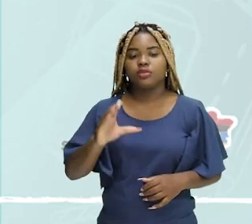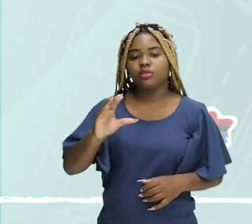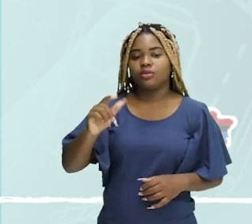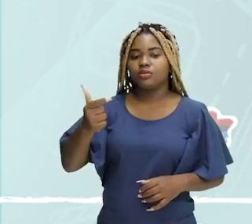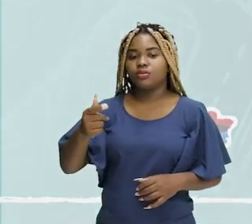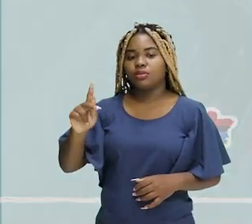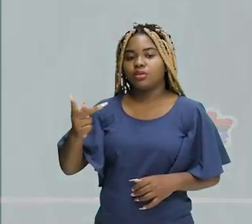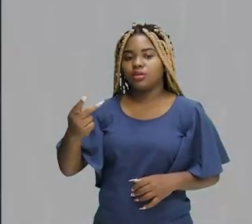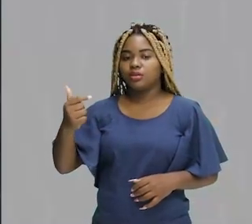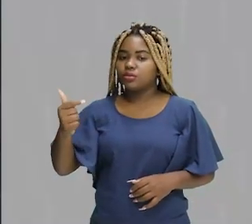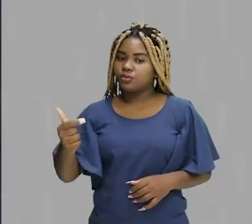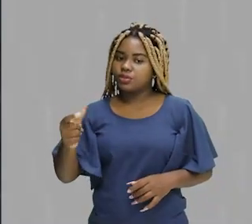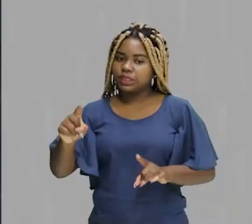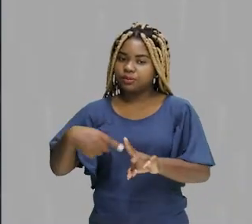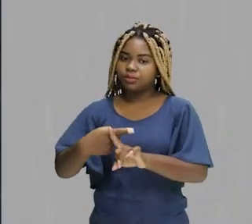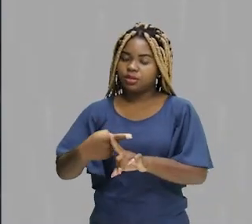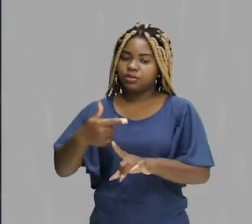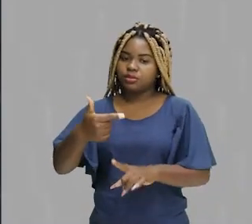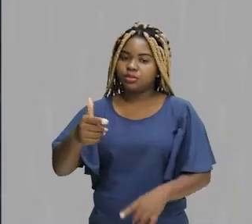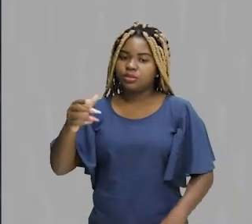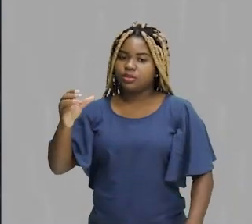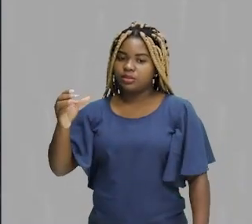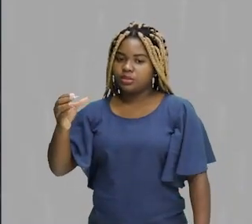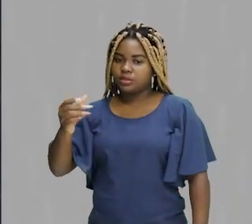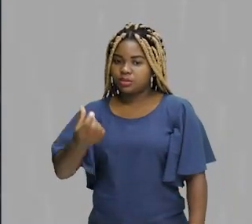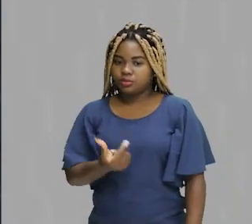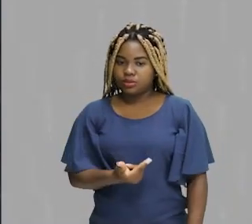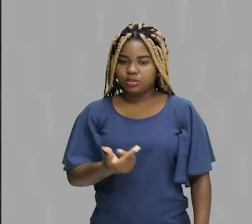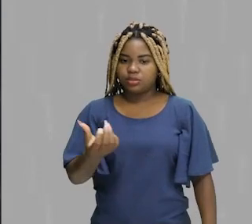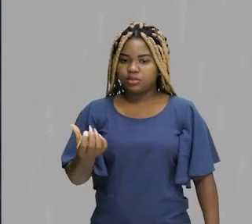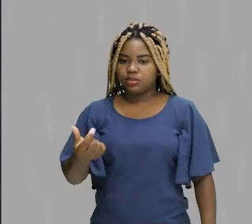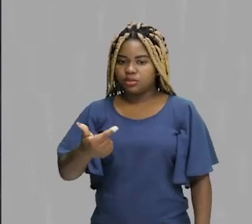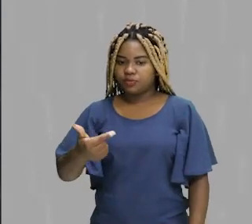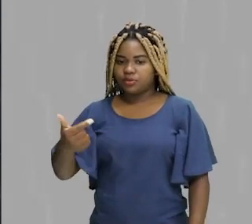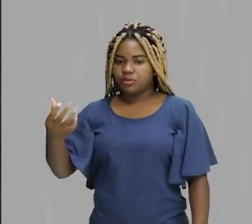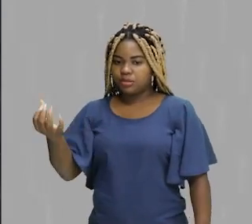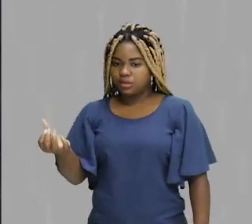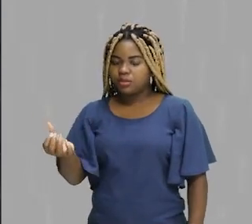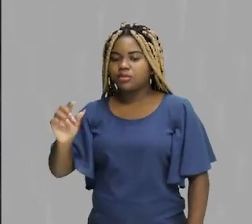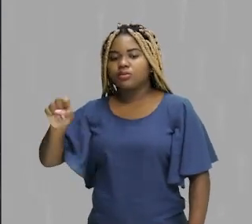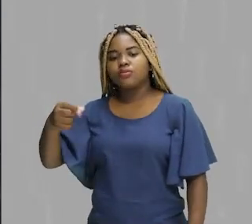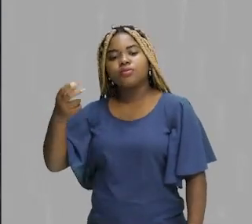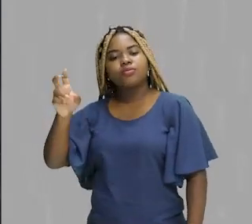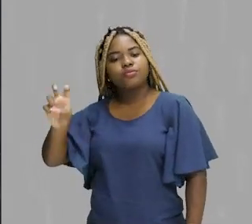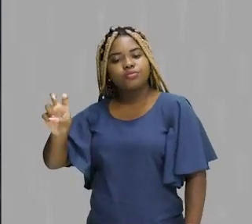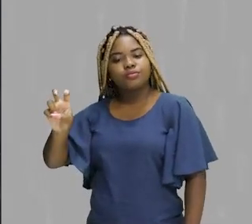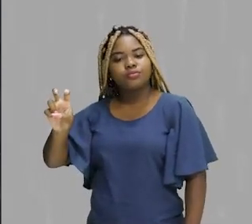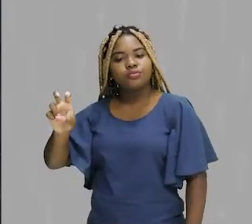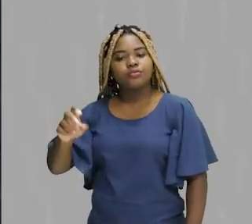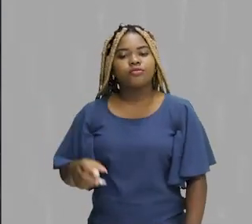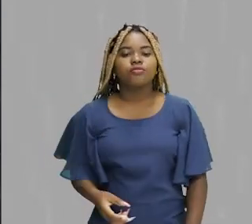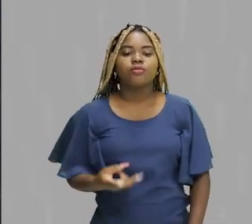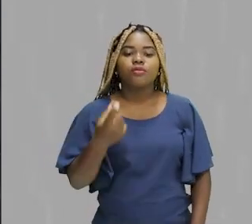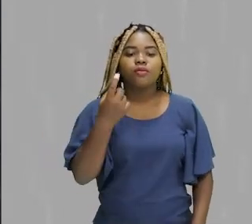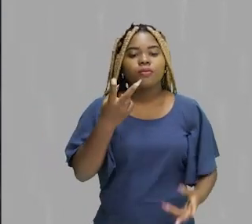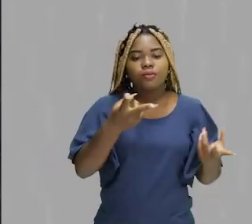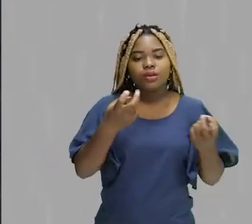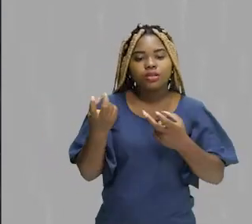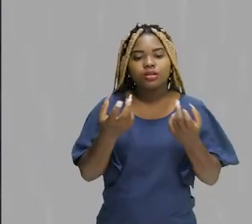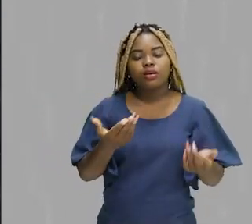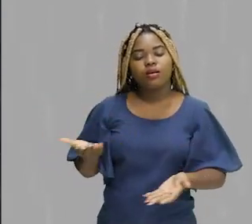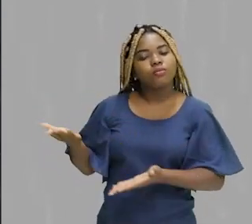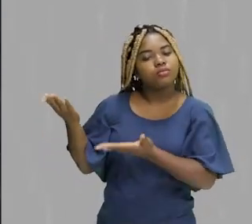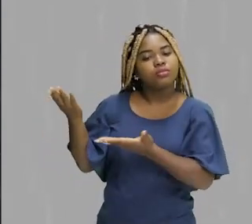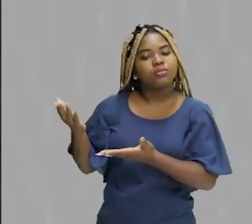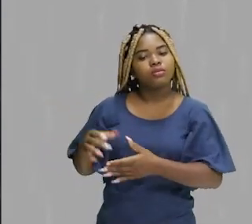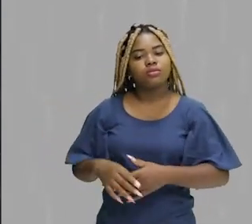C2H2, mais 226,5. O valor do CO2, menos 393,3.